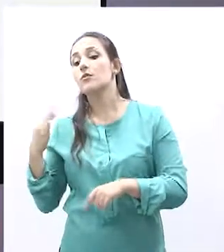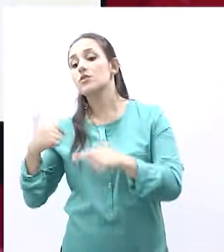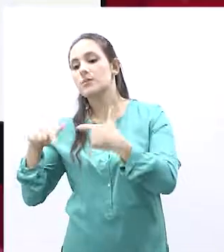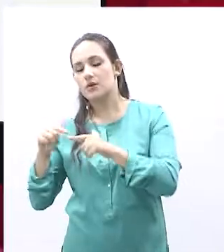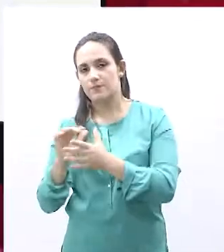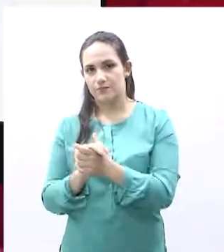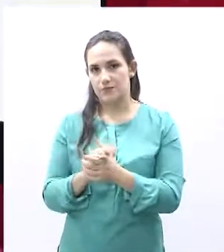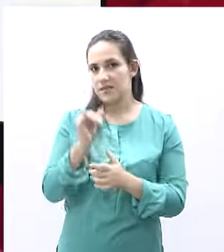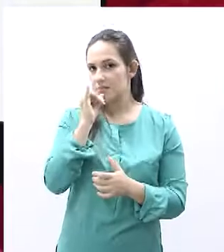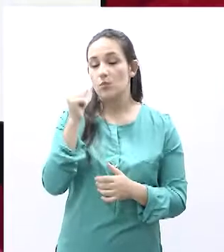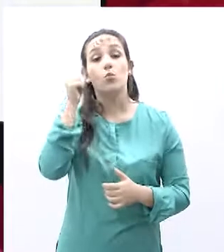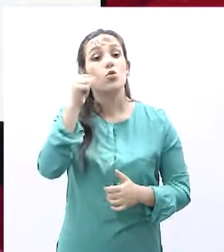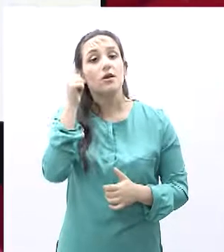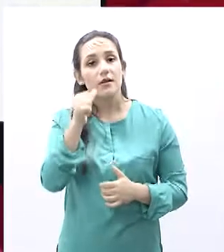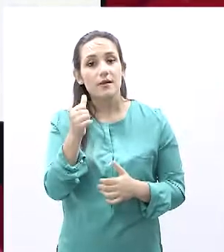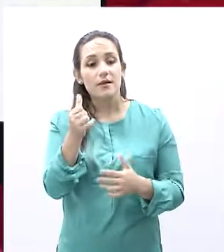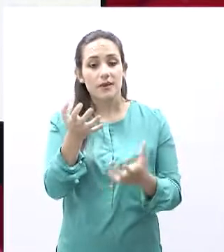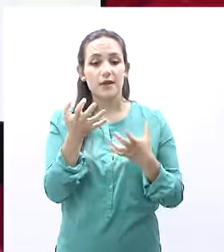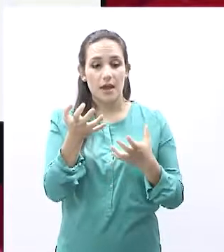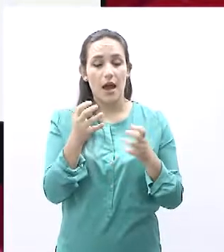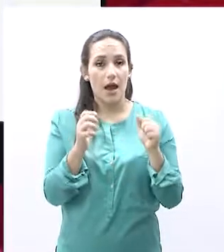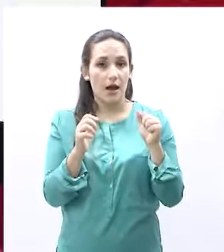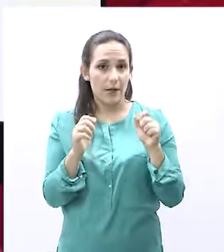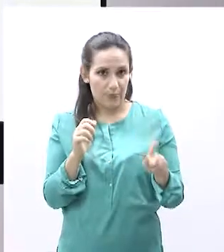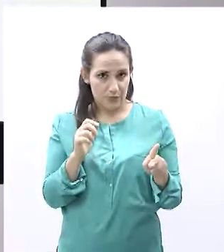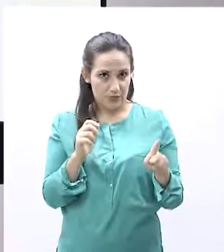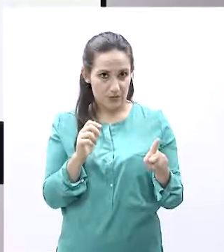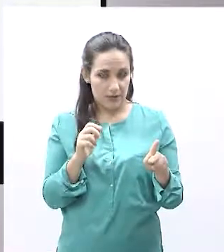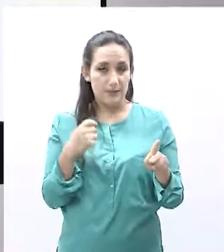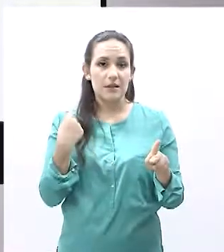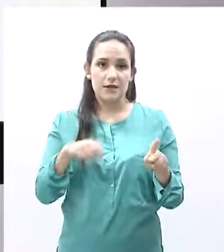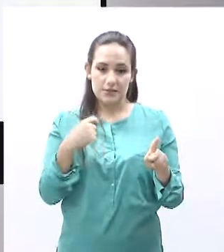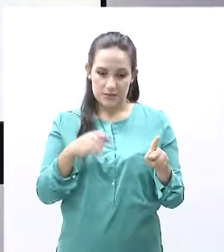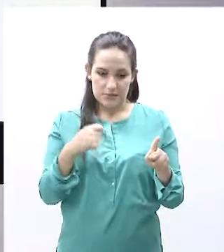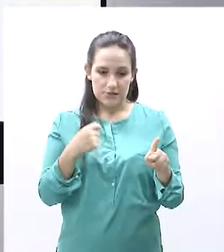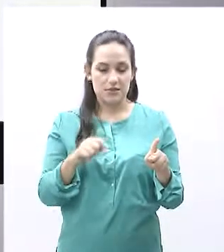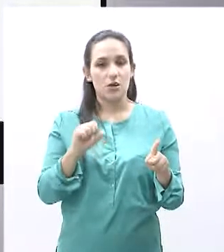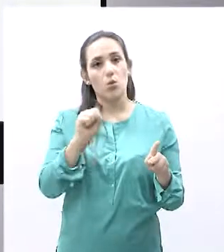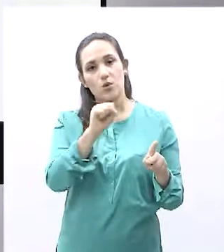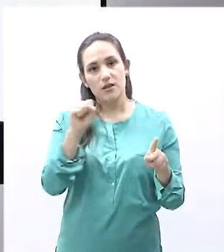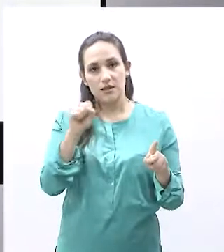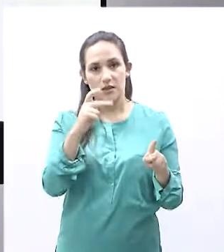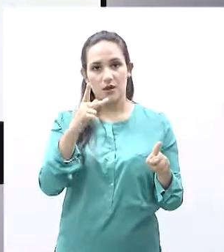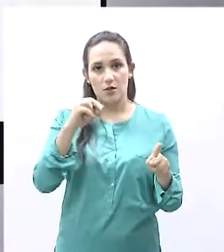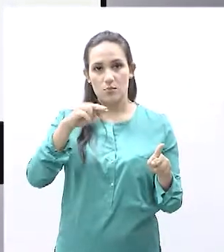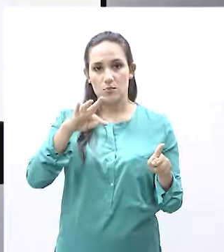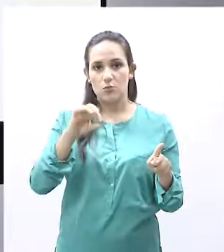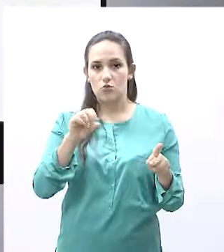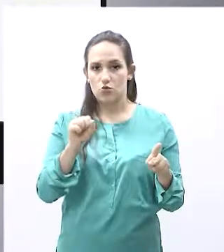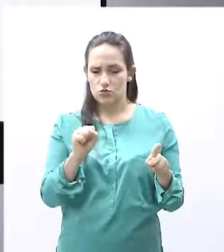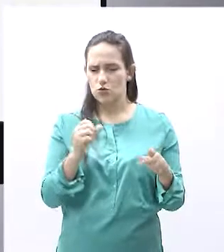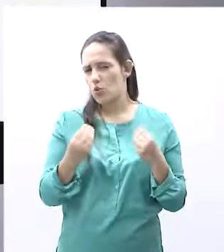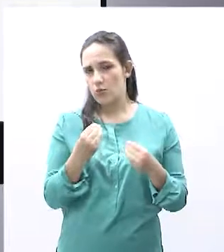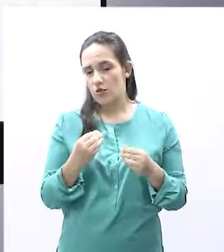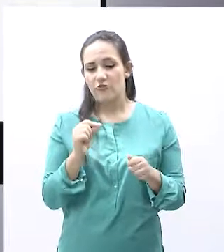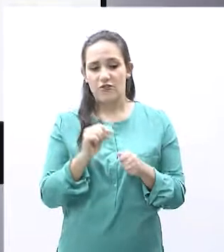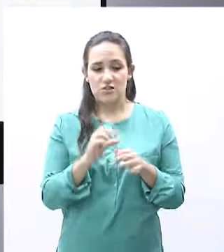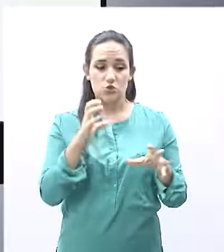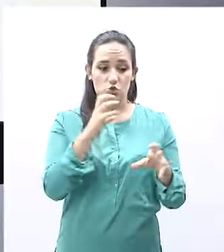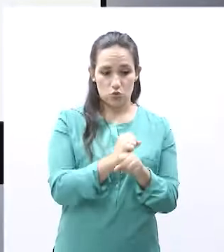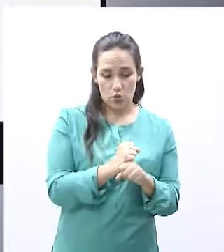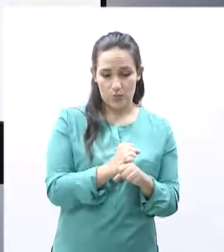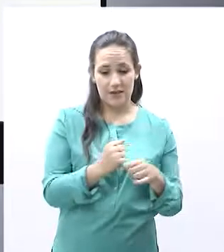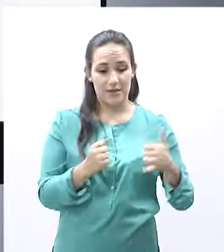uma mulher hoje se aposentar com essa regra, ela tem que cumprir 88 pontos na soma da idade,